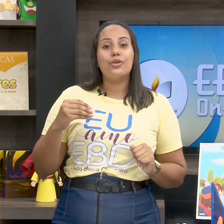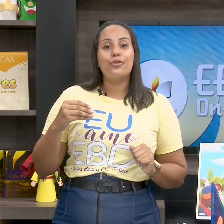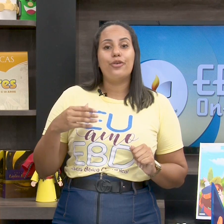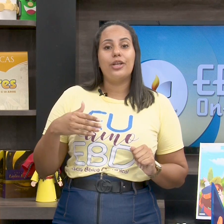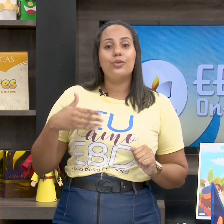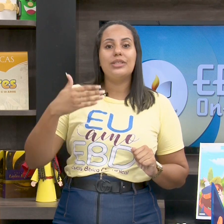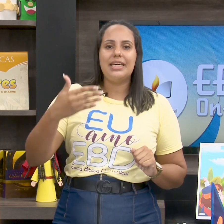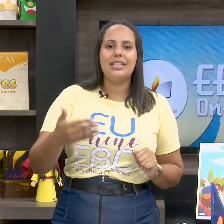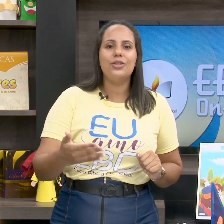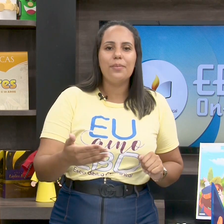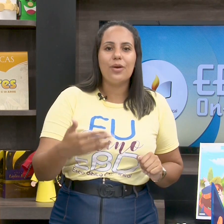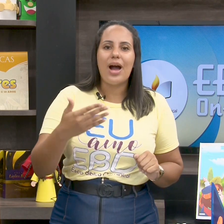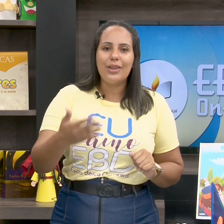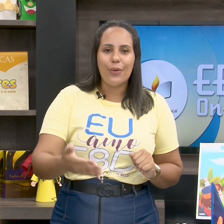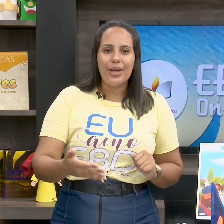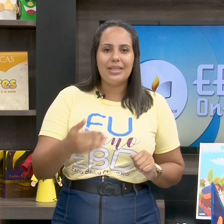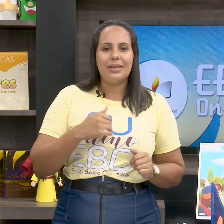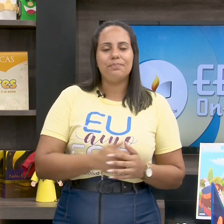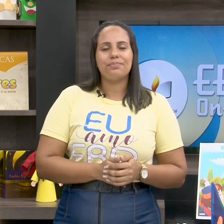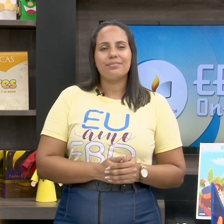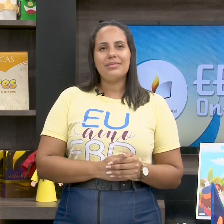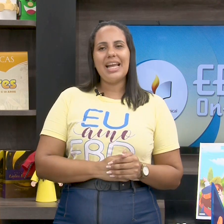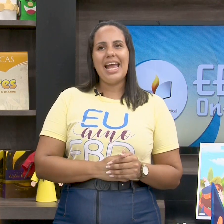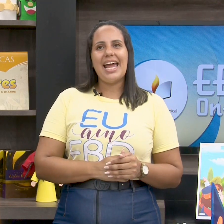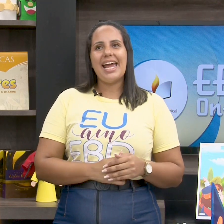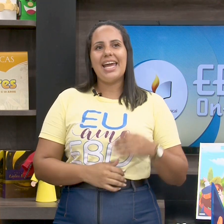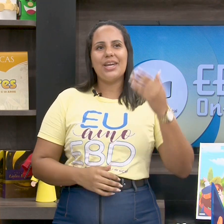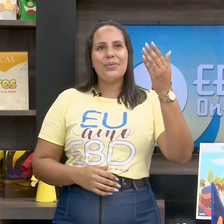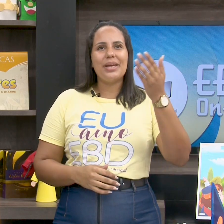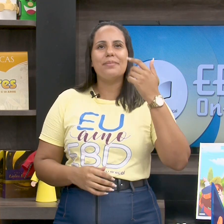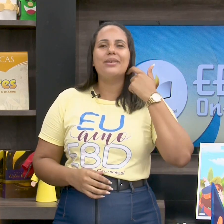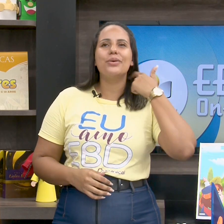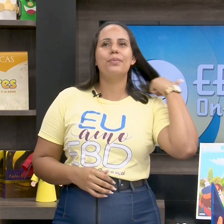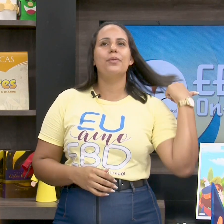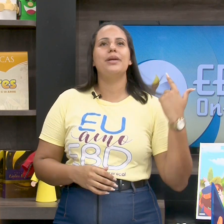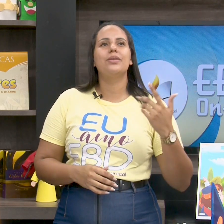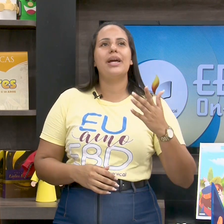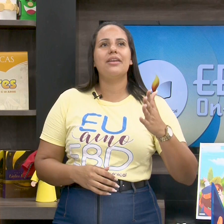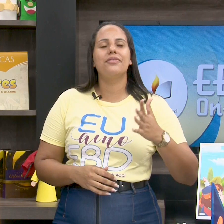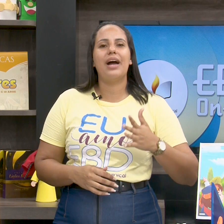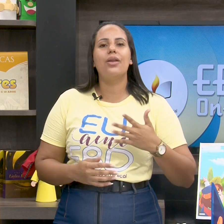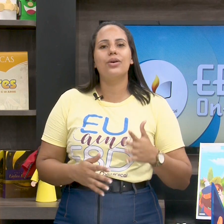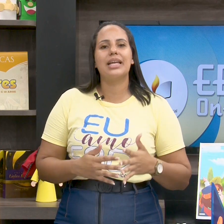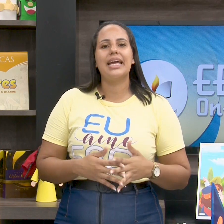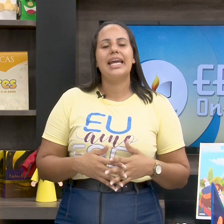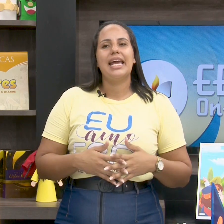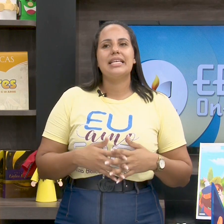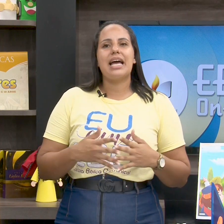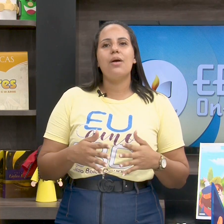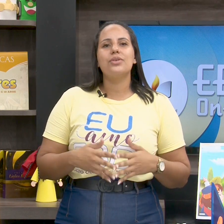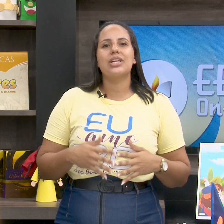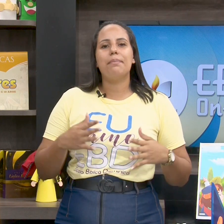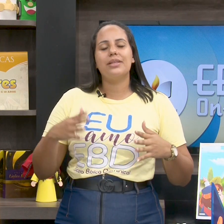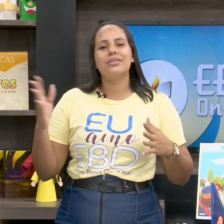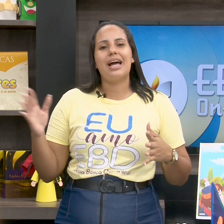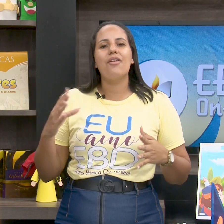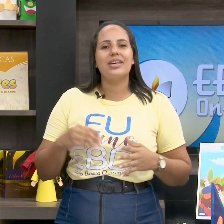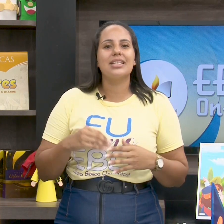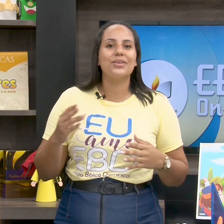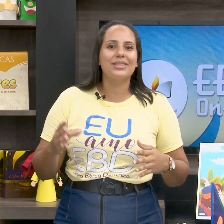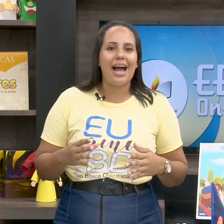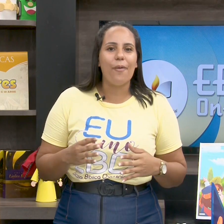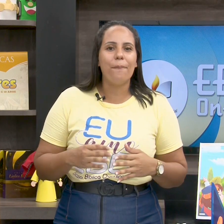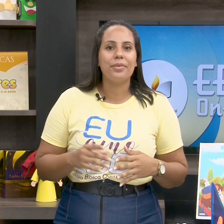E quando foi num dia de domingo à noite, o irmão no púlpito, ele falou, né? Salmos, capítulo